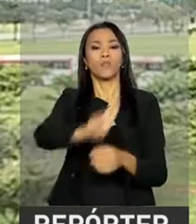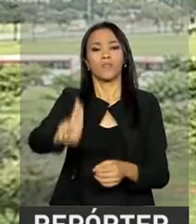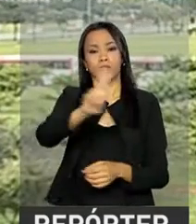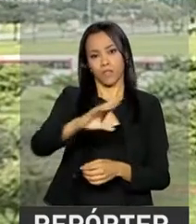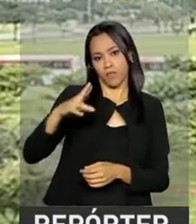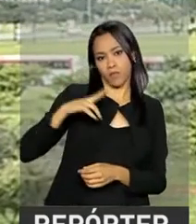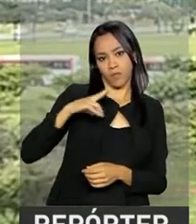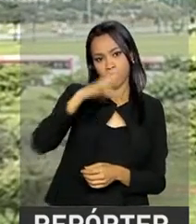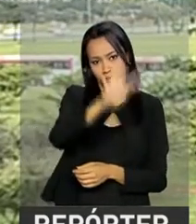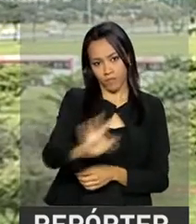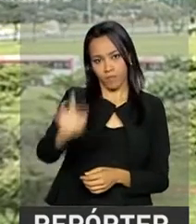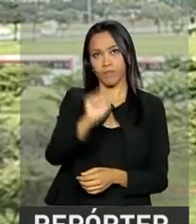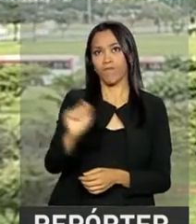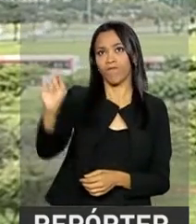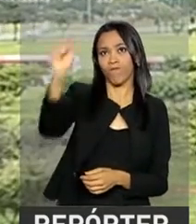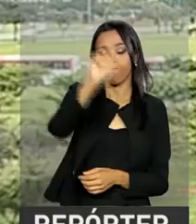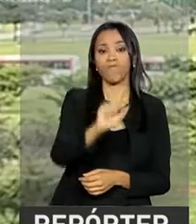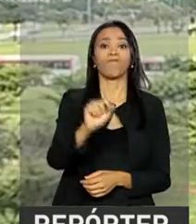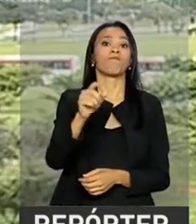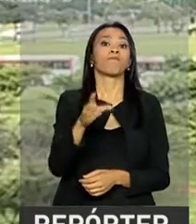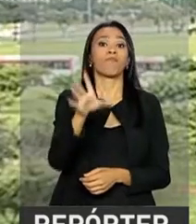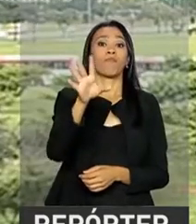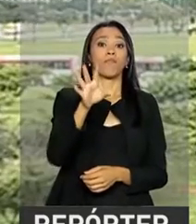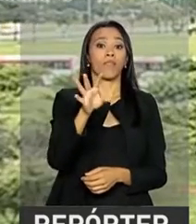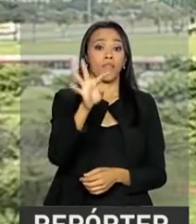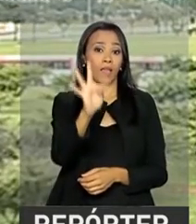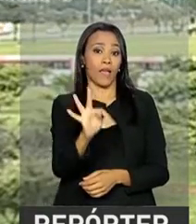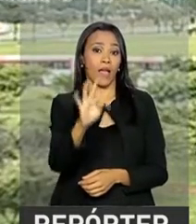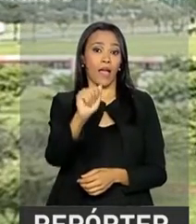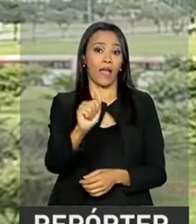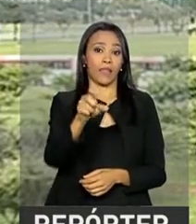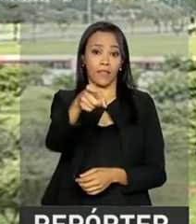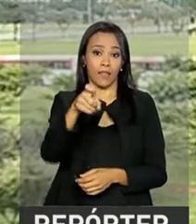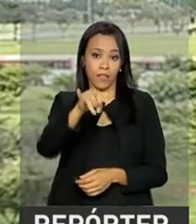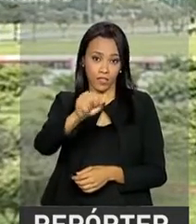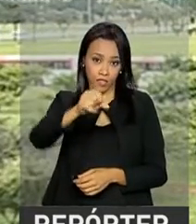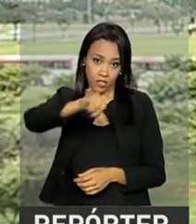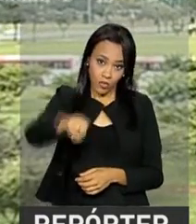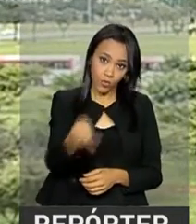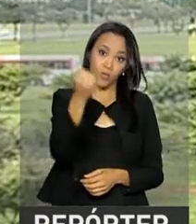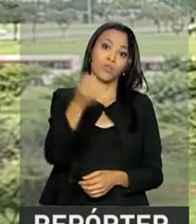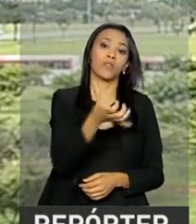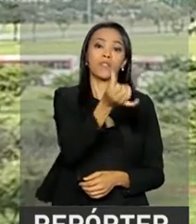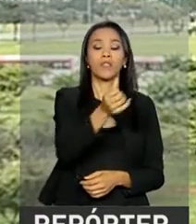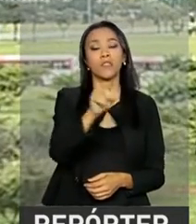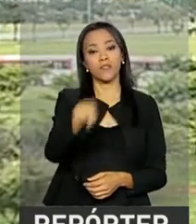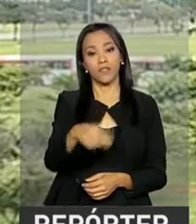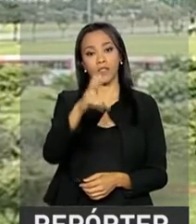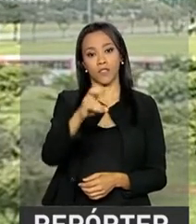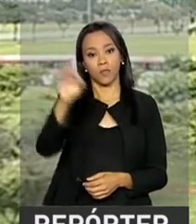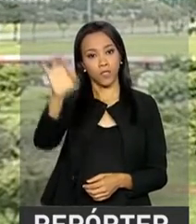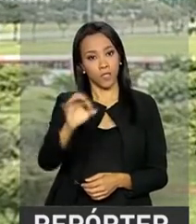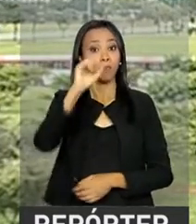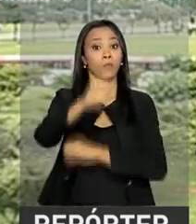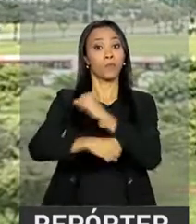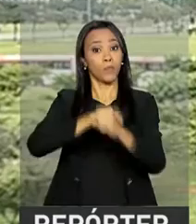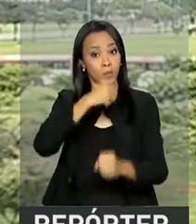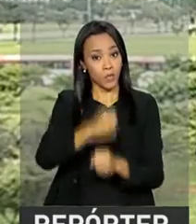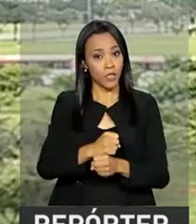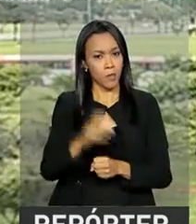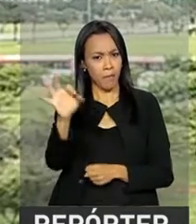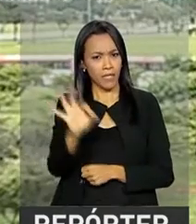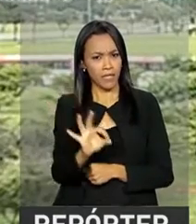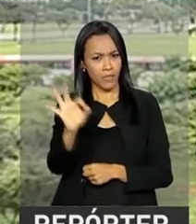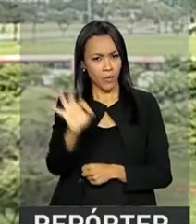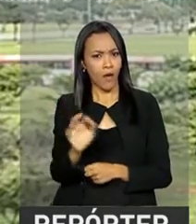superior a taxa de a taxa efetiva de juros do programa é de seis e meio por cento ao ano percentual que pode